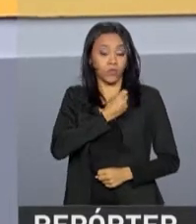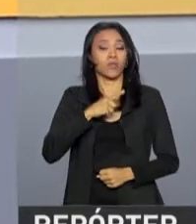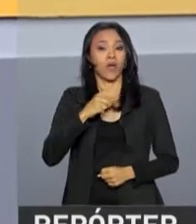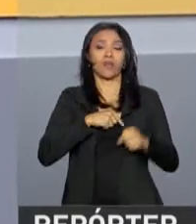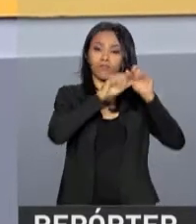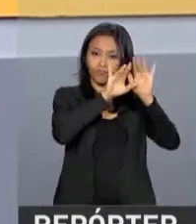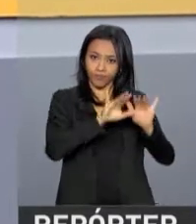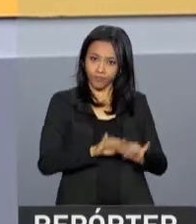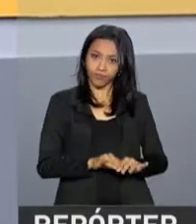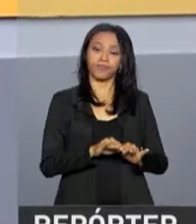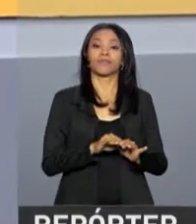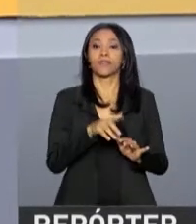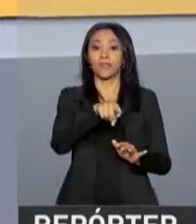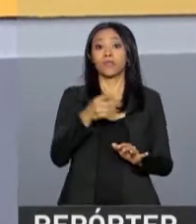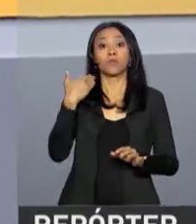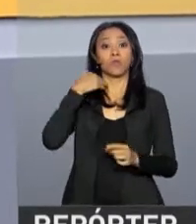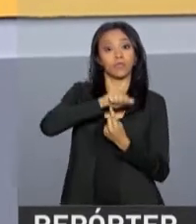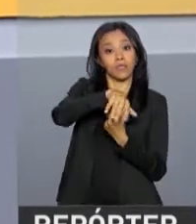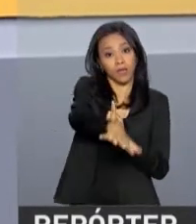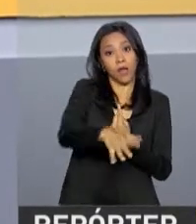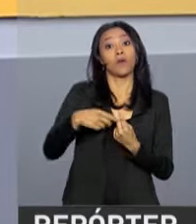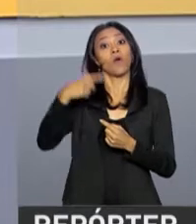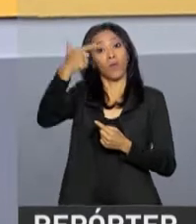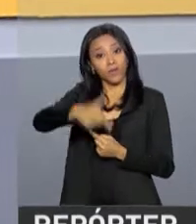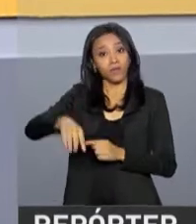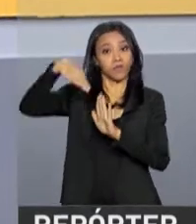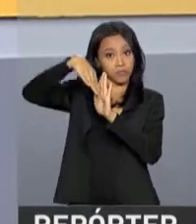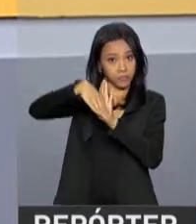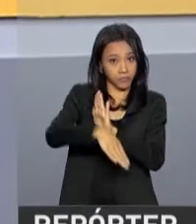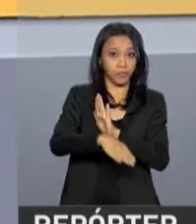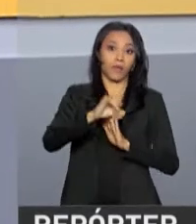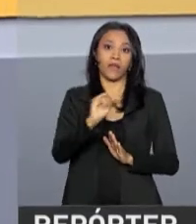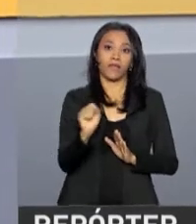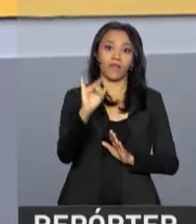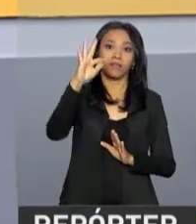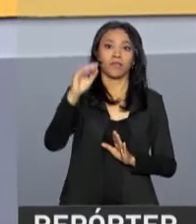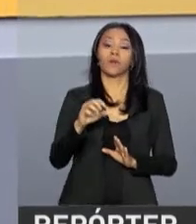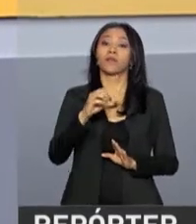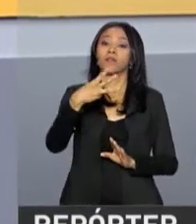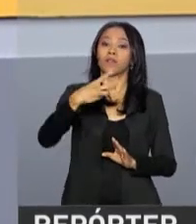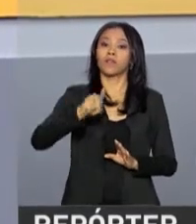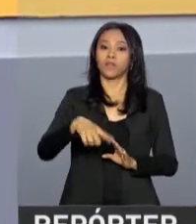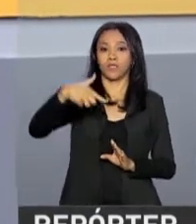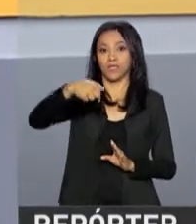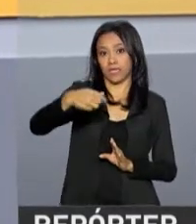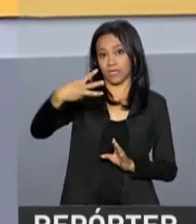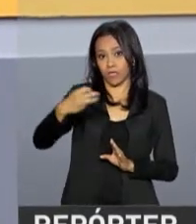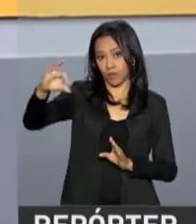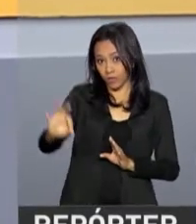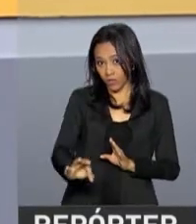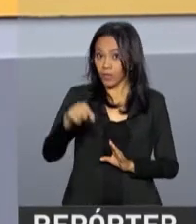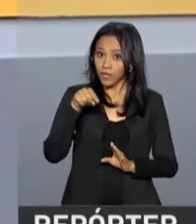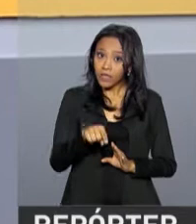do banco central a estimativa de inflação caiu mais uma vez agora para 3,73 por cento as projeções